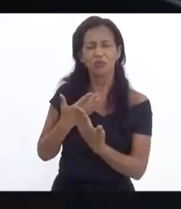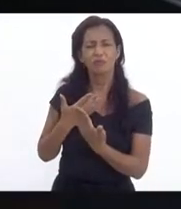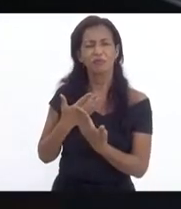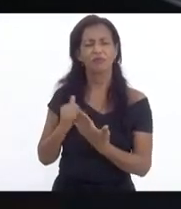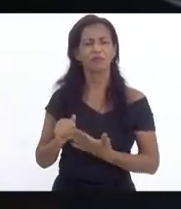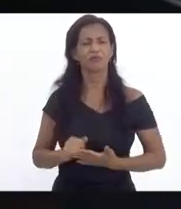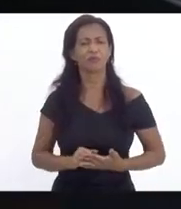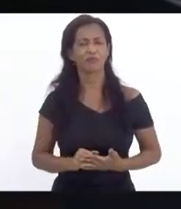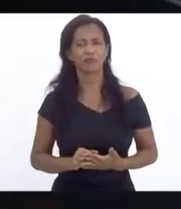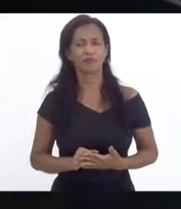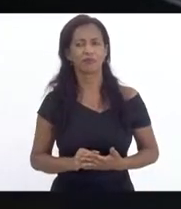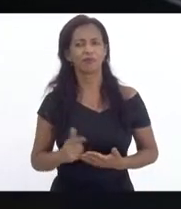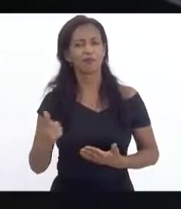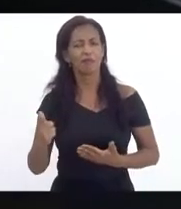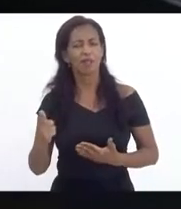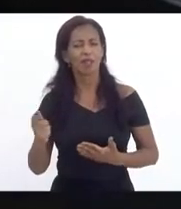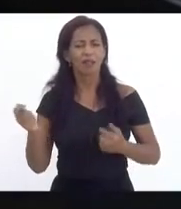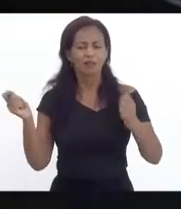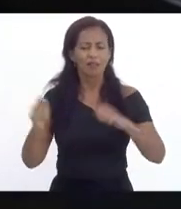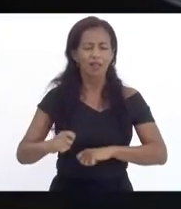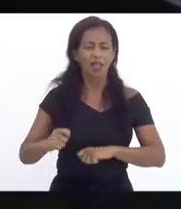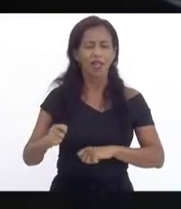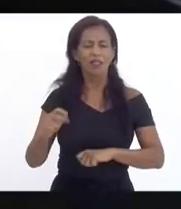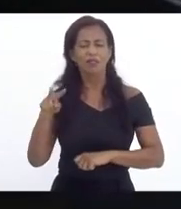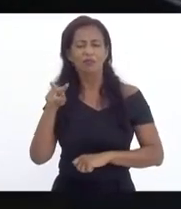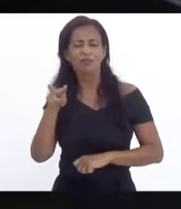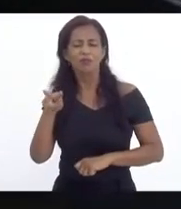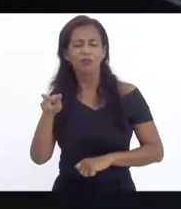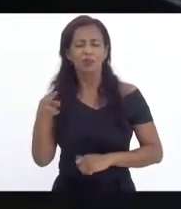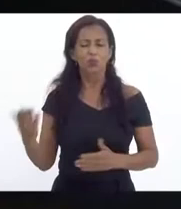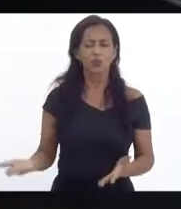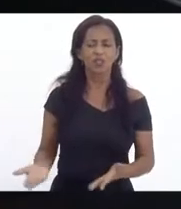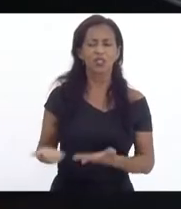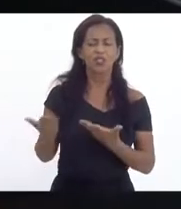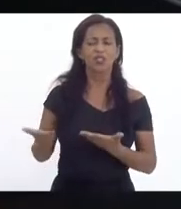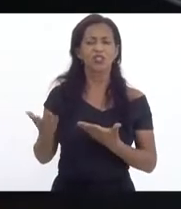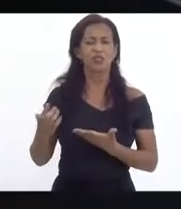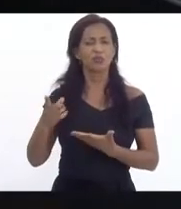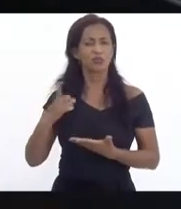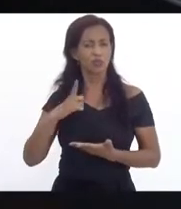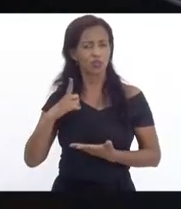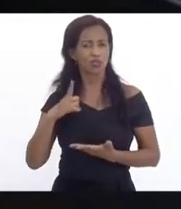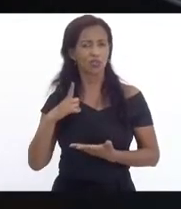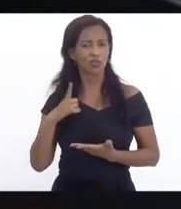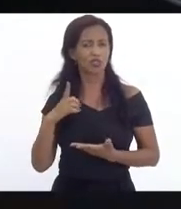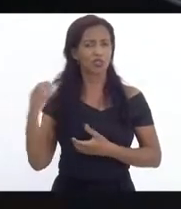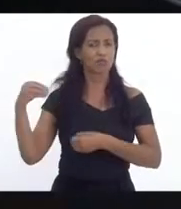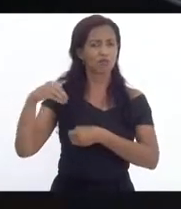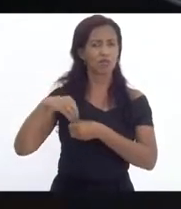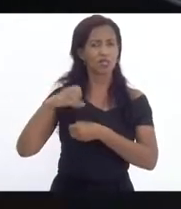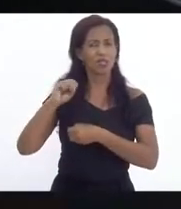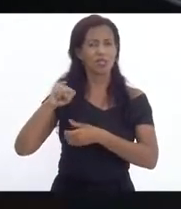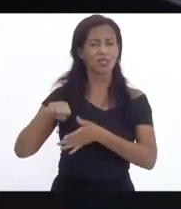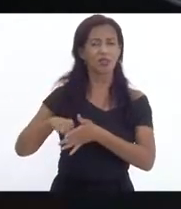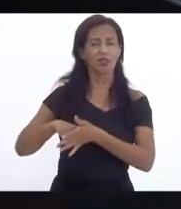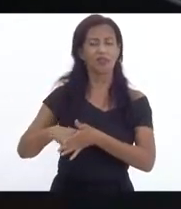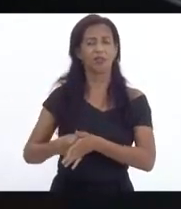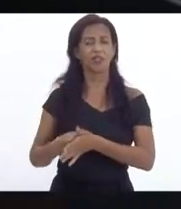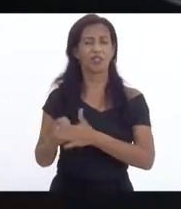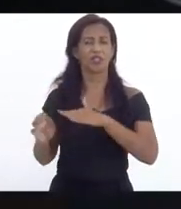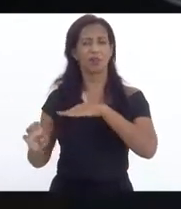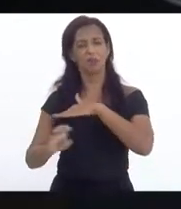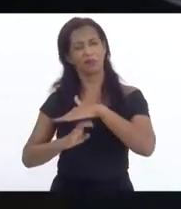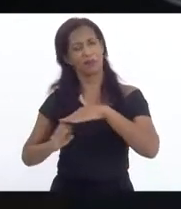tá, que ela desse uma olhada num incentivo que nós tínhamos lá, que era o Rilog, que senão eu ia fechar a minha empresa aqui e ir para o